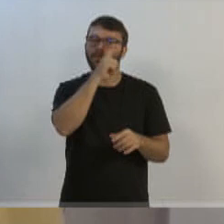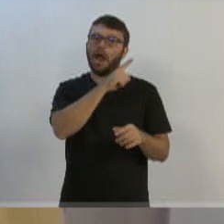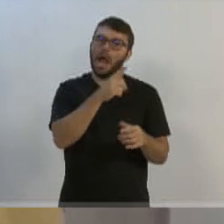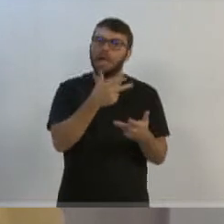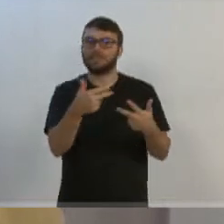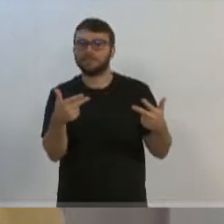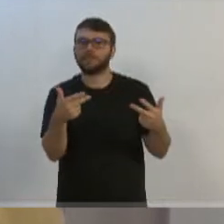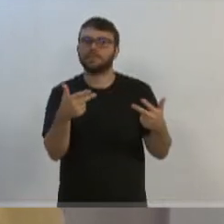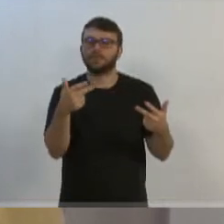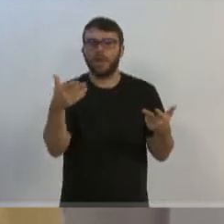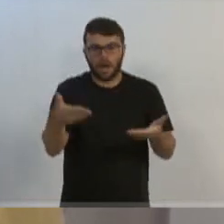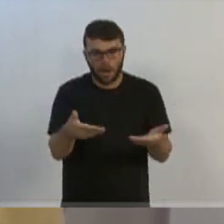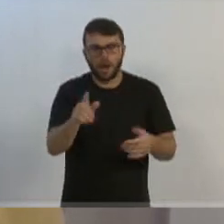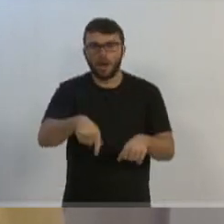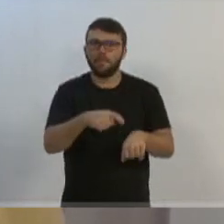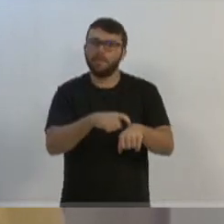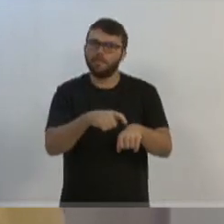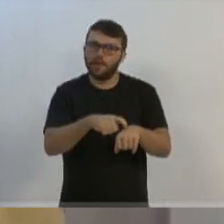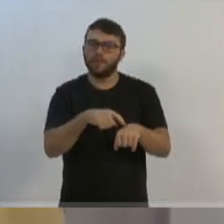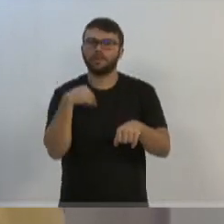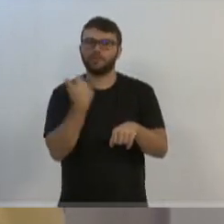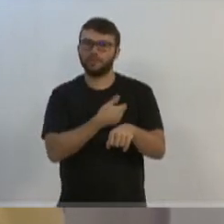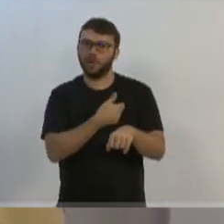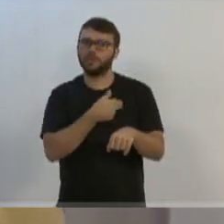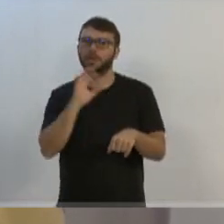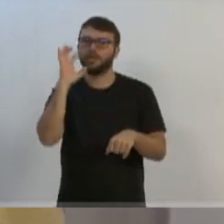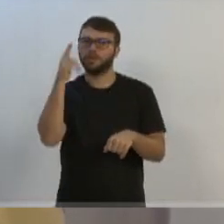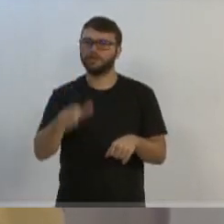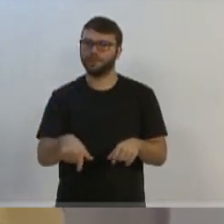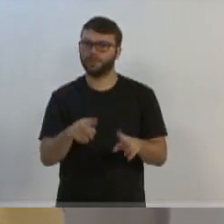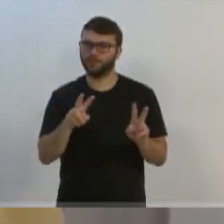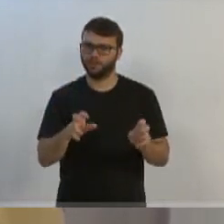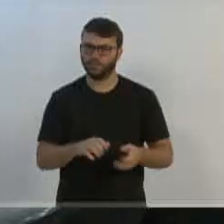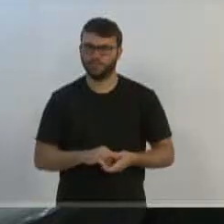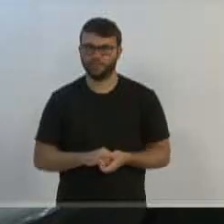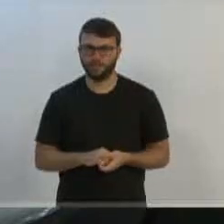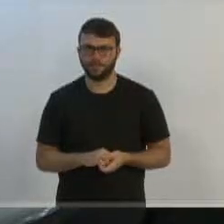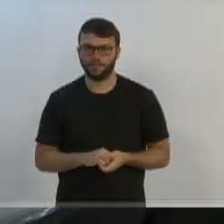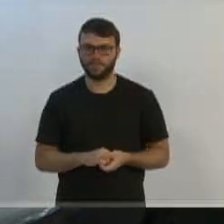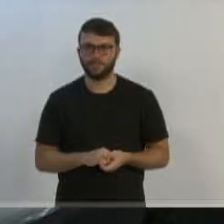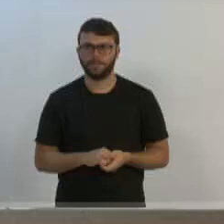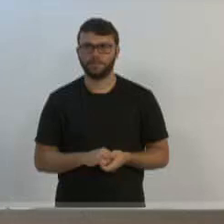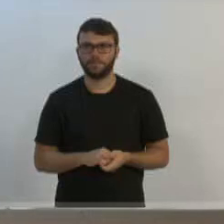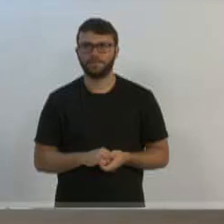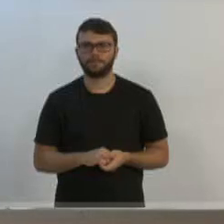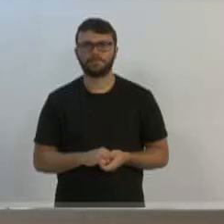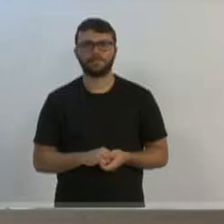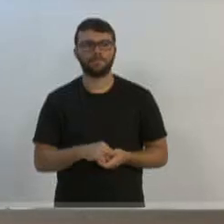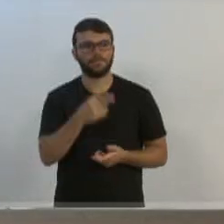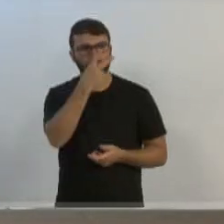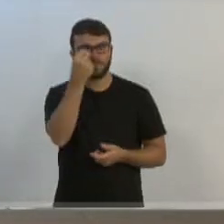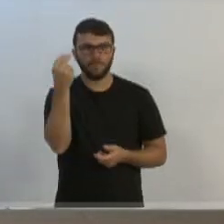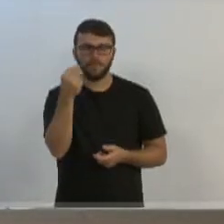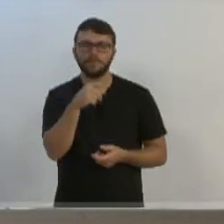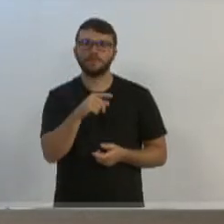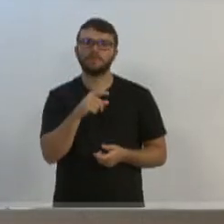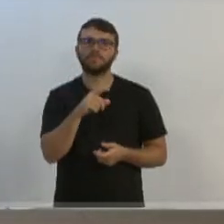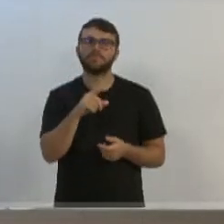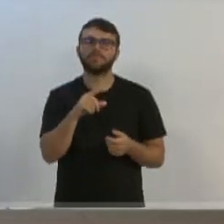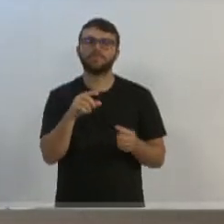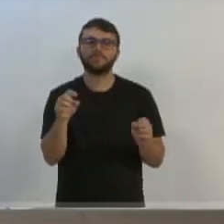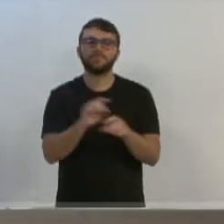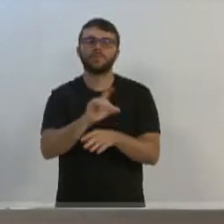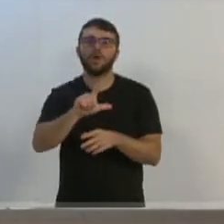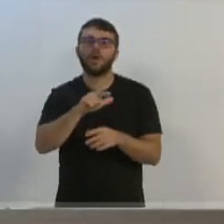desse sentido, é agora o momento, presidente, de nós resolvermos esse assunto. Obrigado. Perfeito. Após a fala do vereador Almir, mais algum